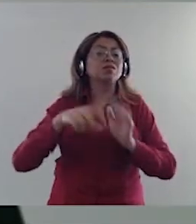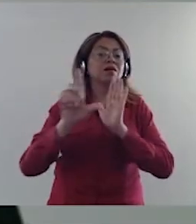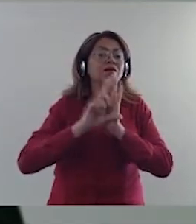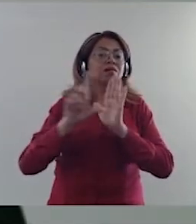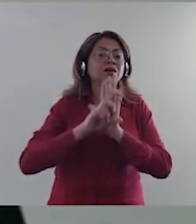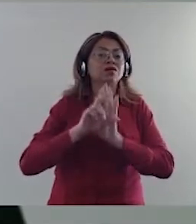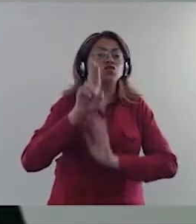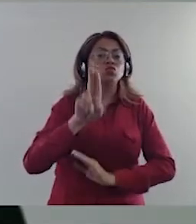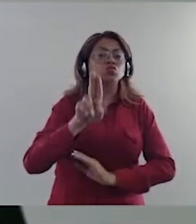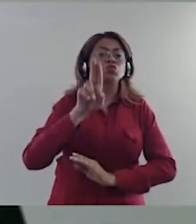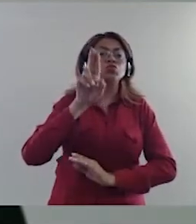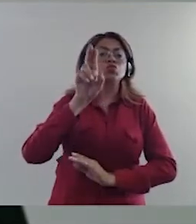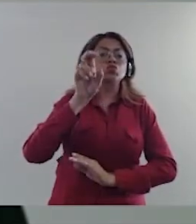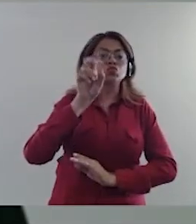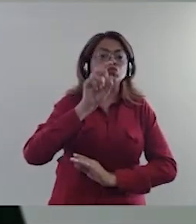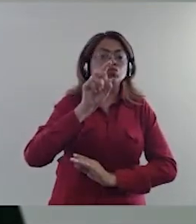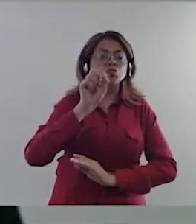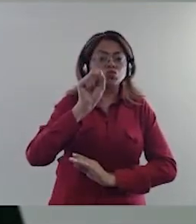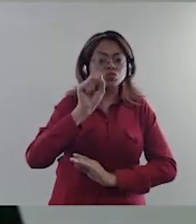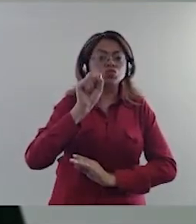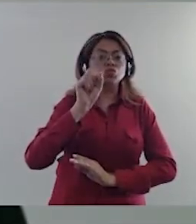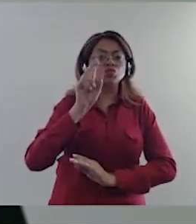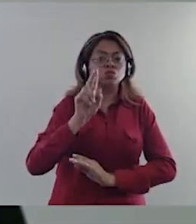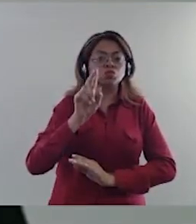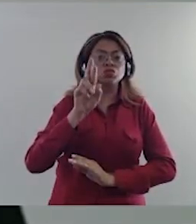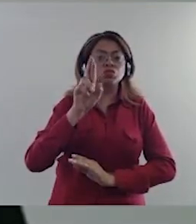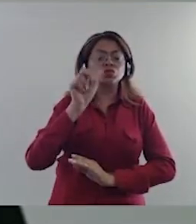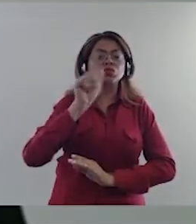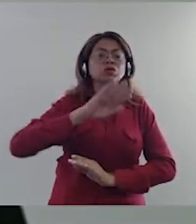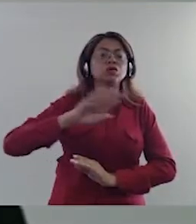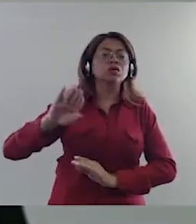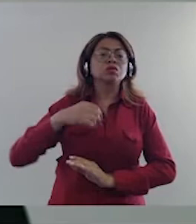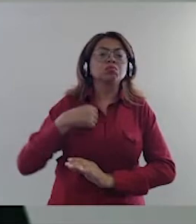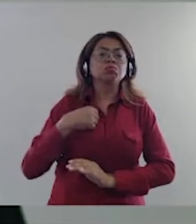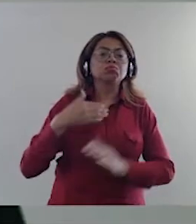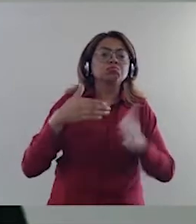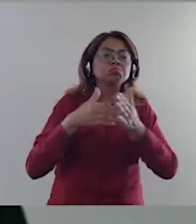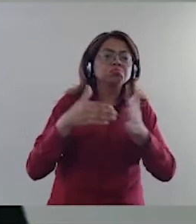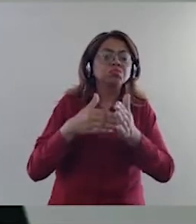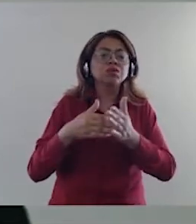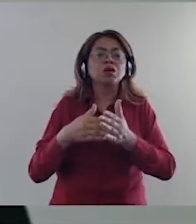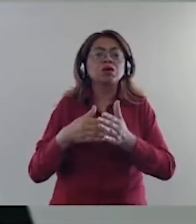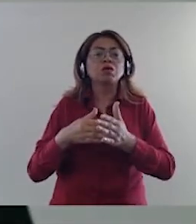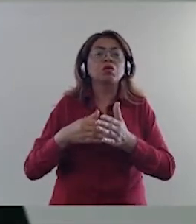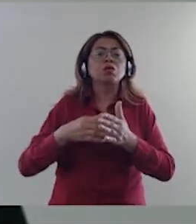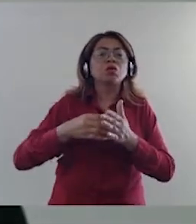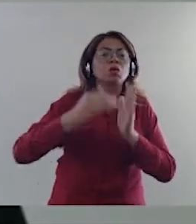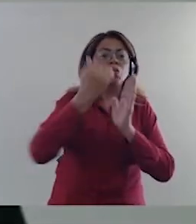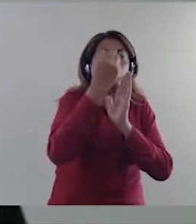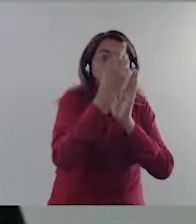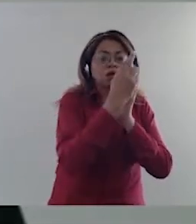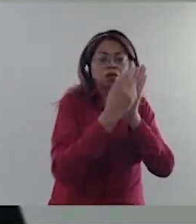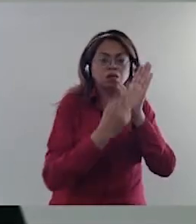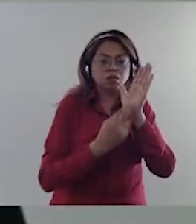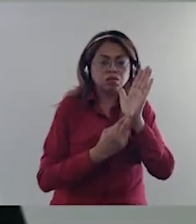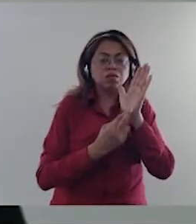para vetar e regulamentar o mútuo. Então,